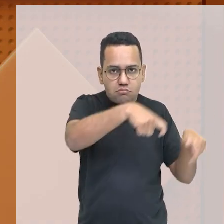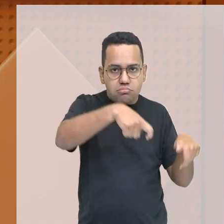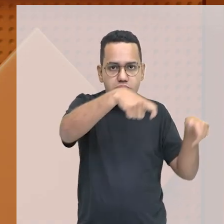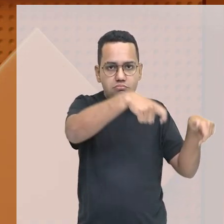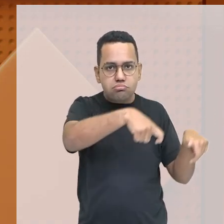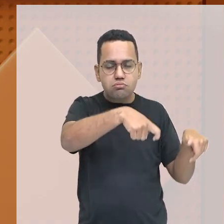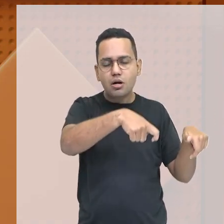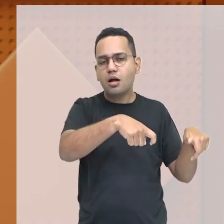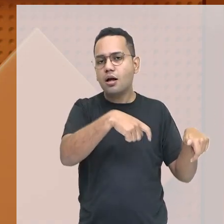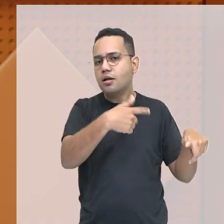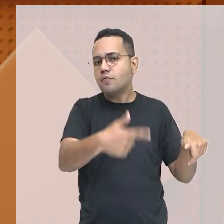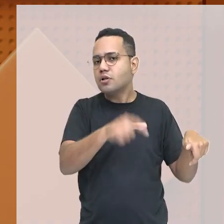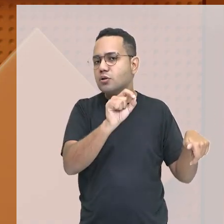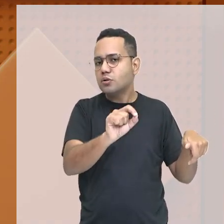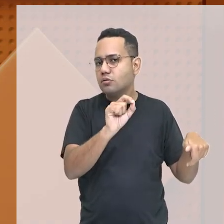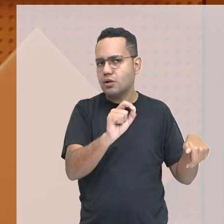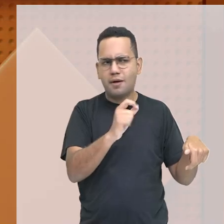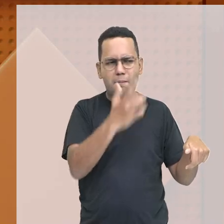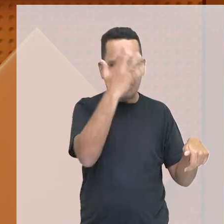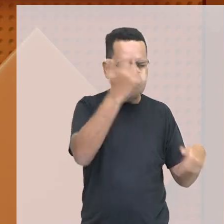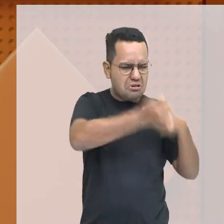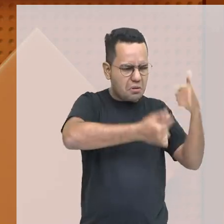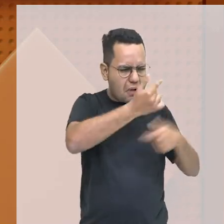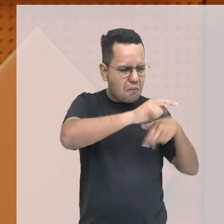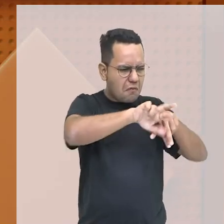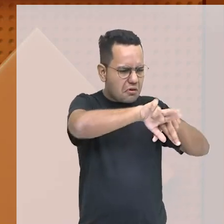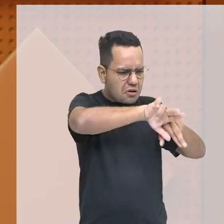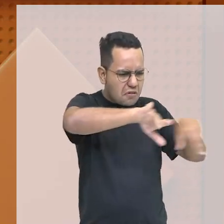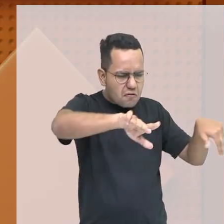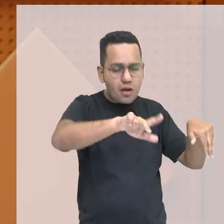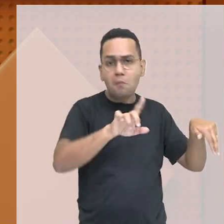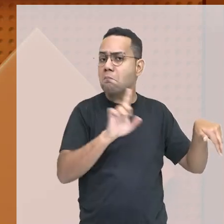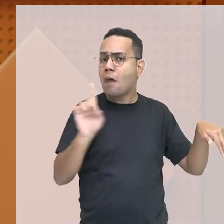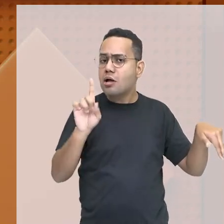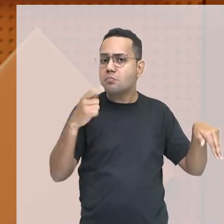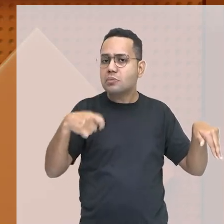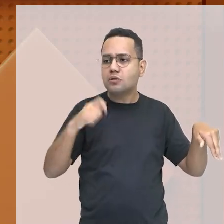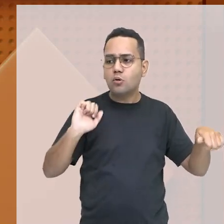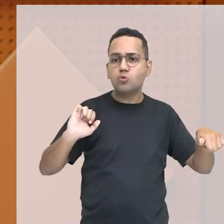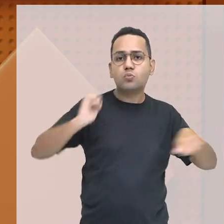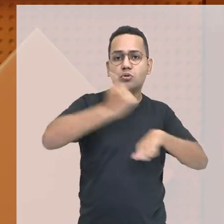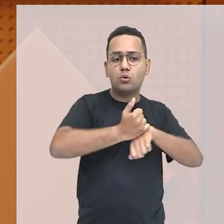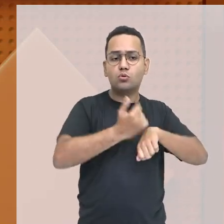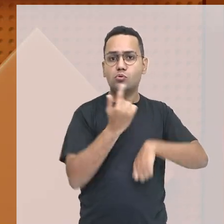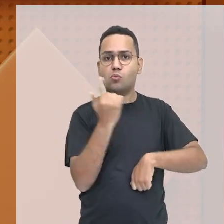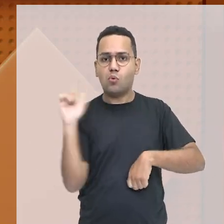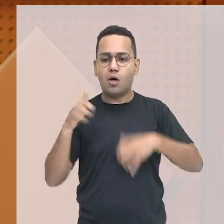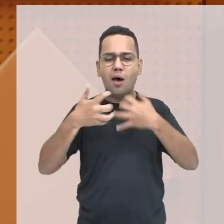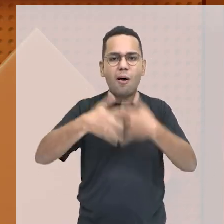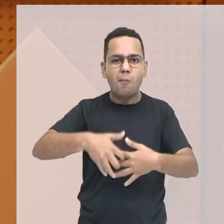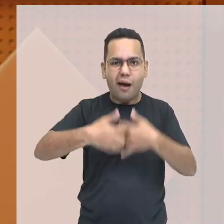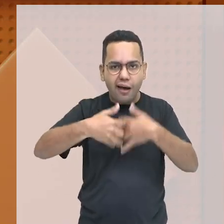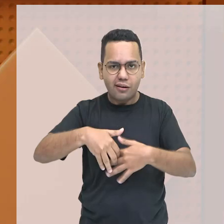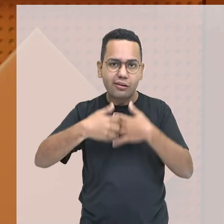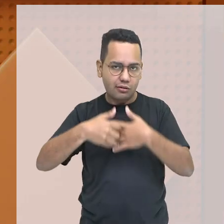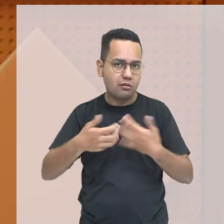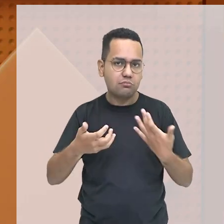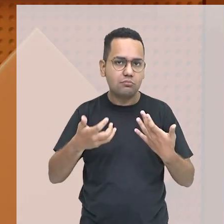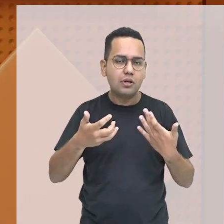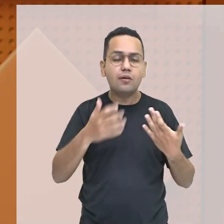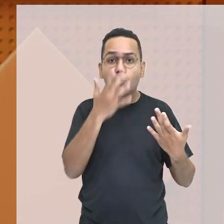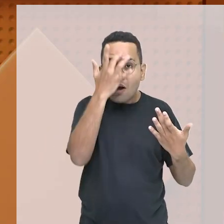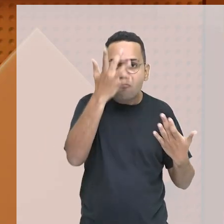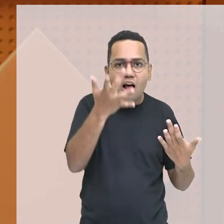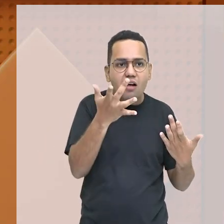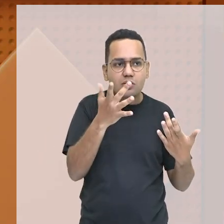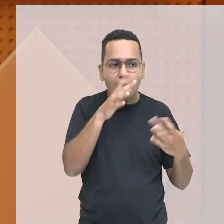força corpórea de centenas de trabalhadores e centenas de milhares e milhões, quem sabe, aí ao longo desse